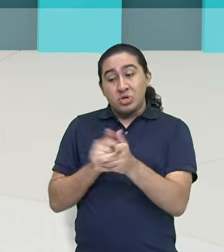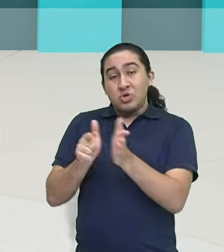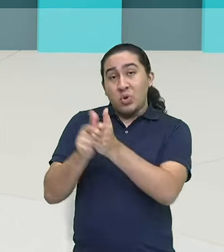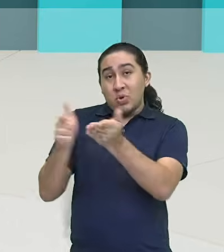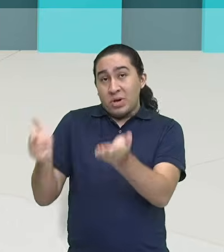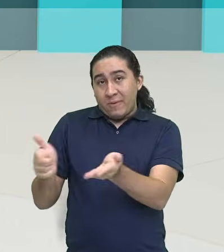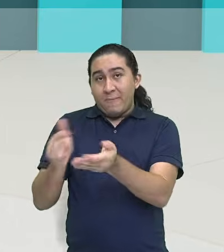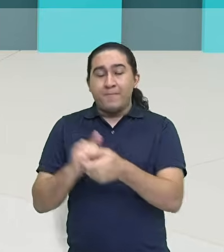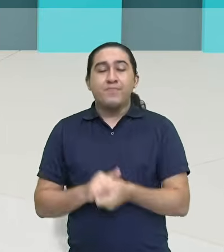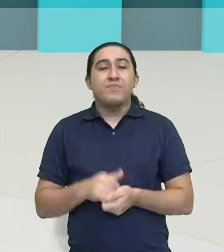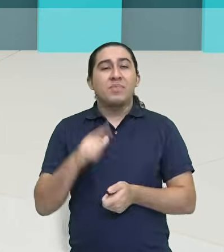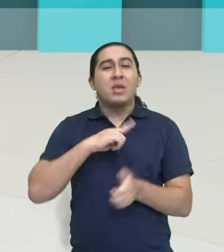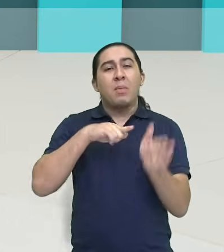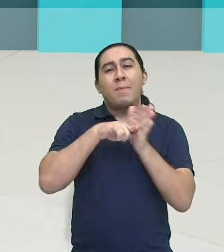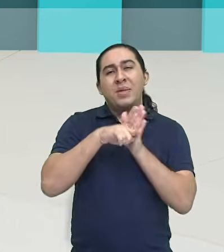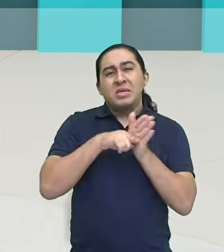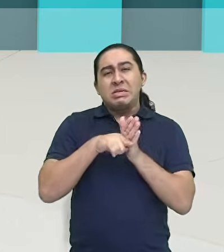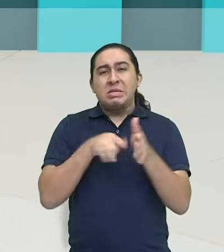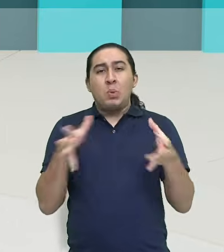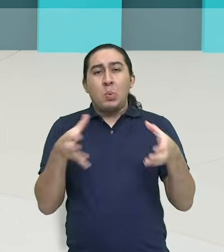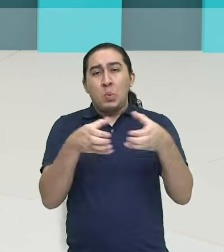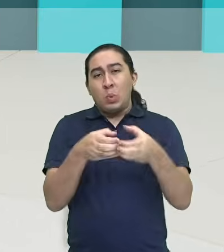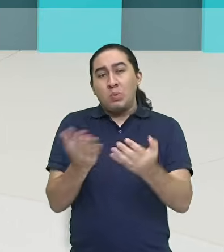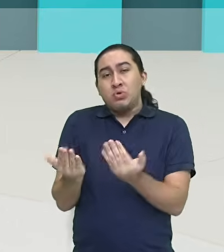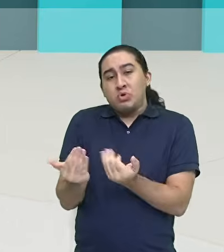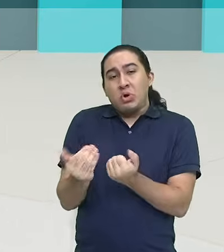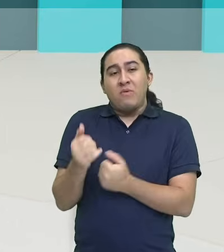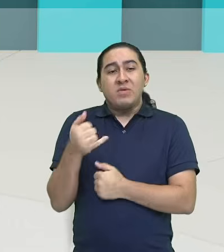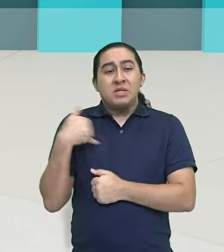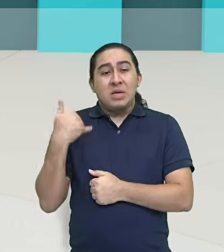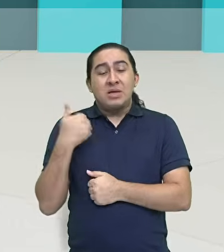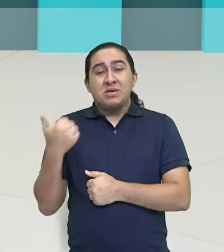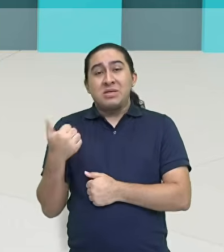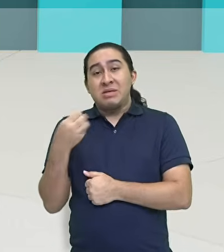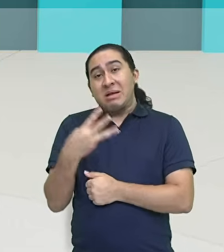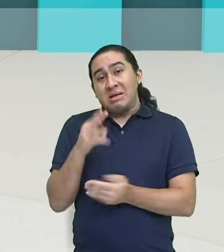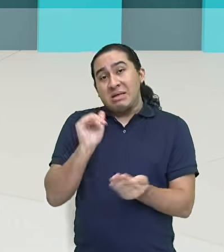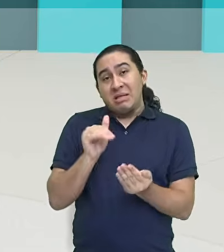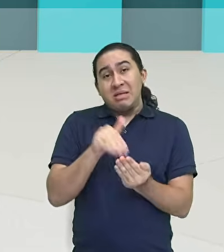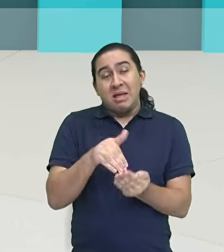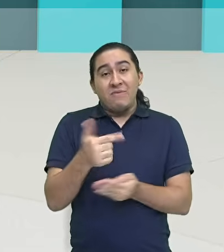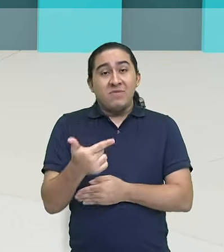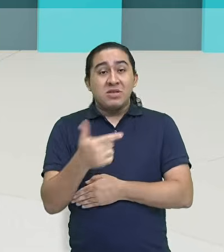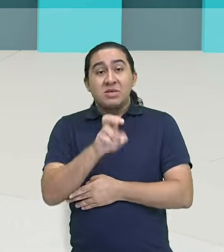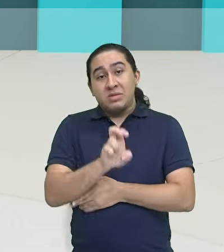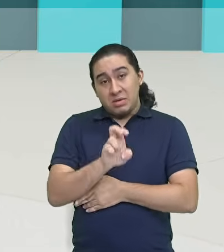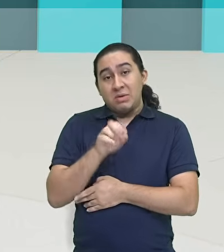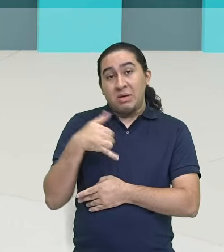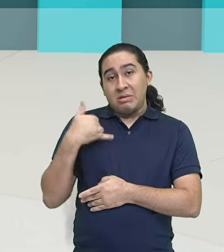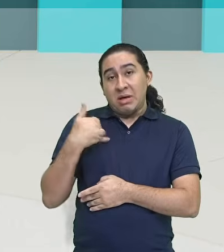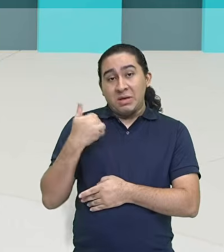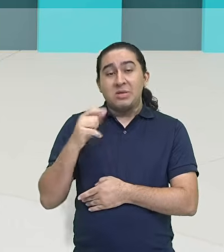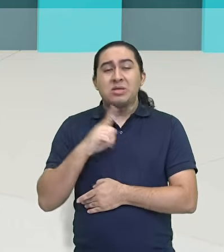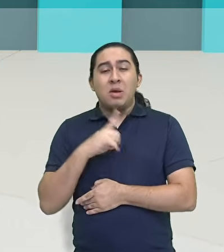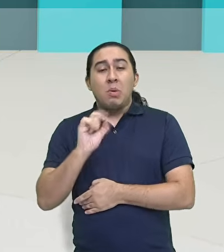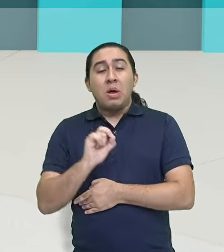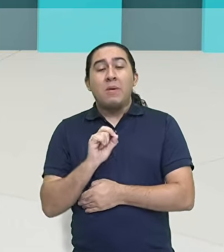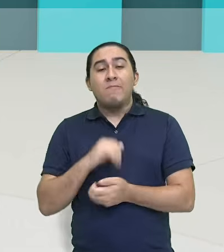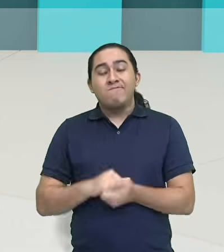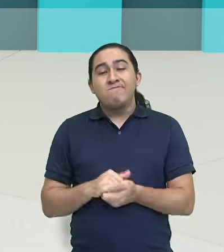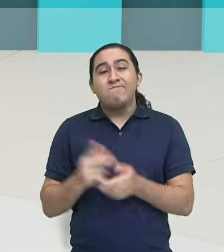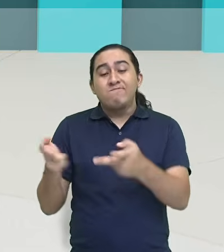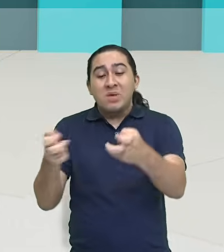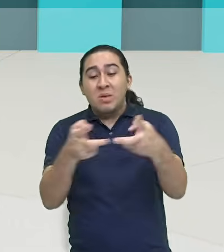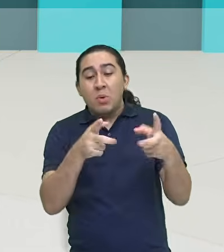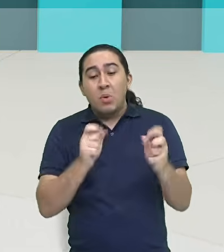realizada com jovens entre 13 e 25 anos, possivelmente a sua idade aí do outro lado, não é? Constatou que o consumo